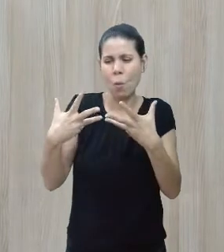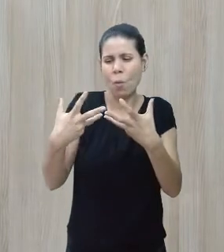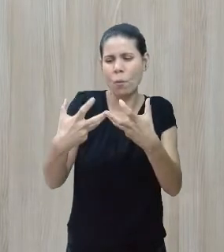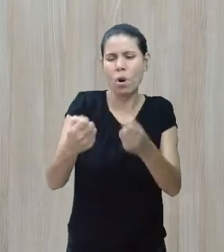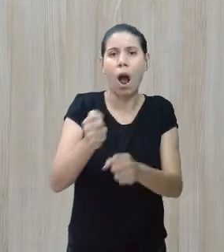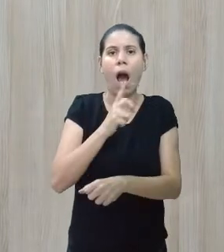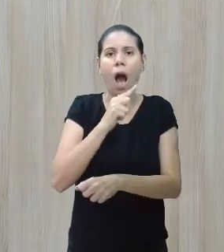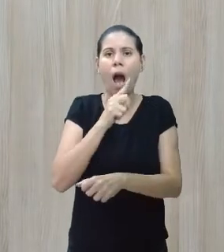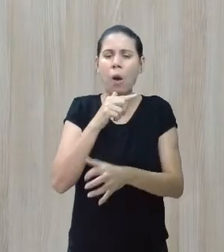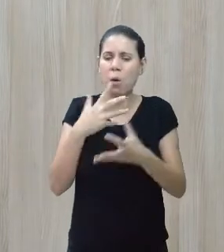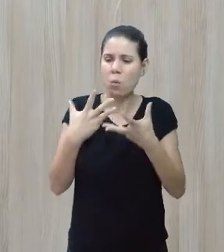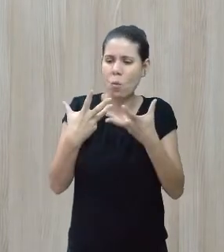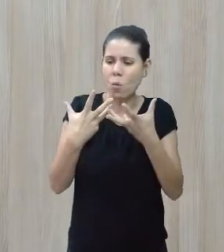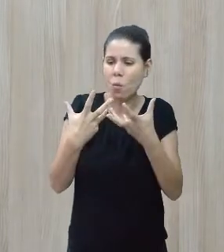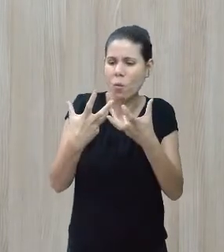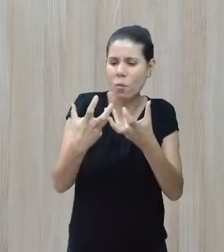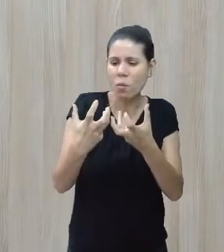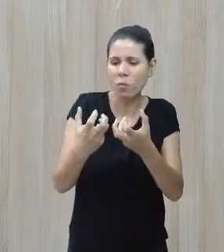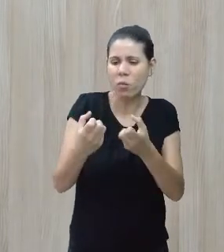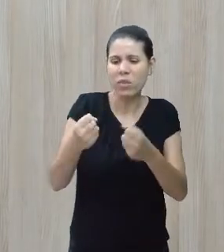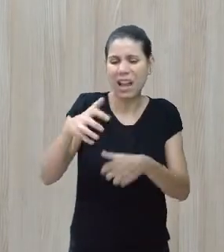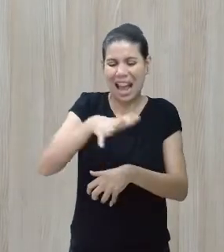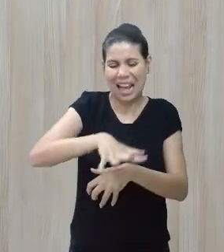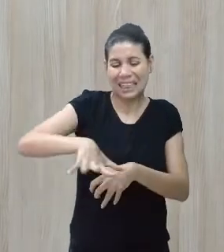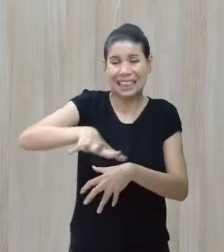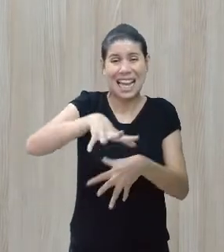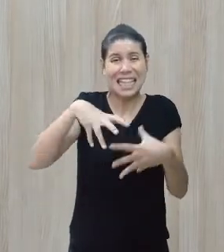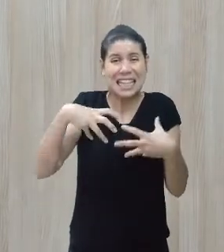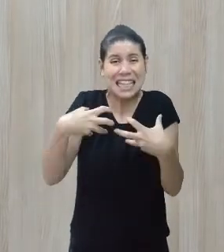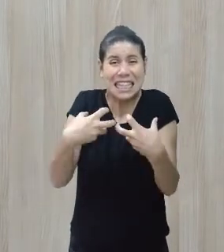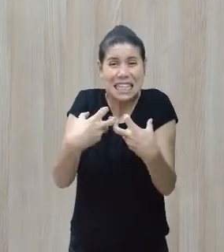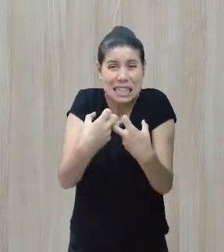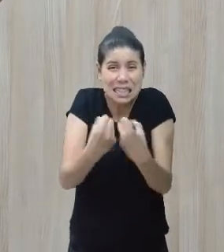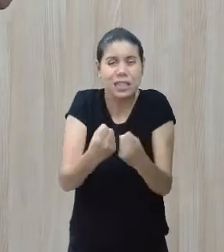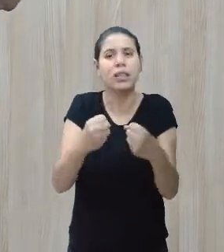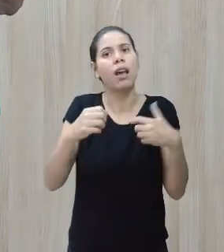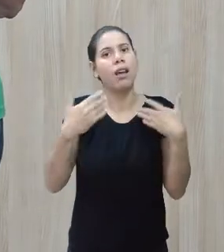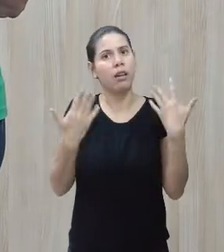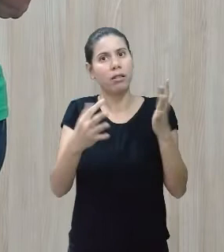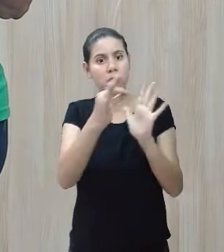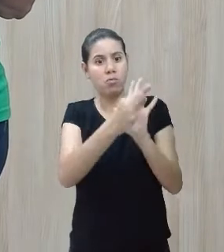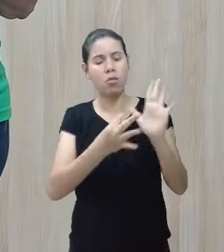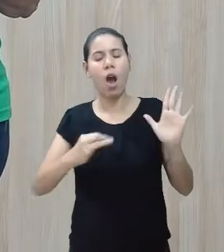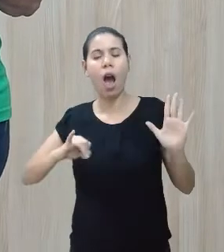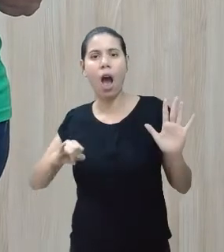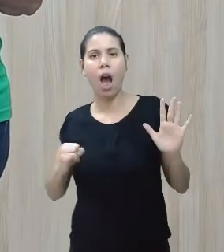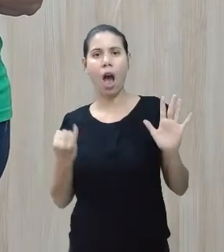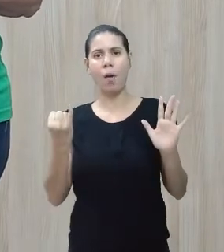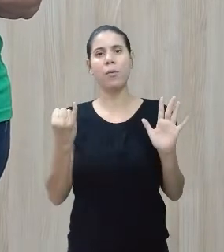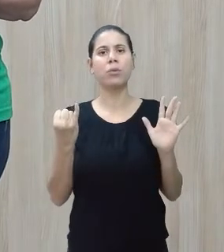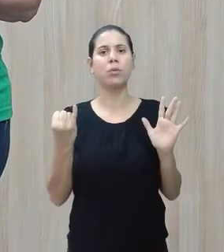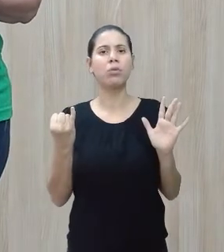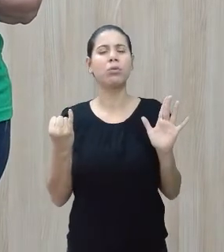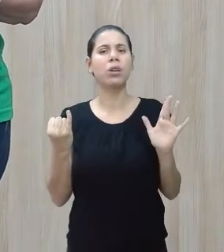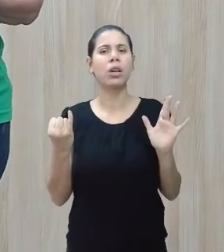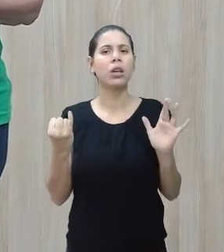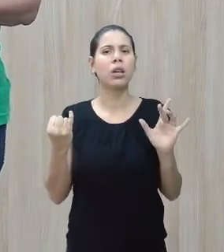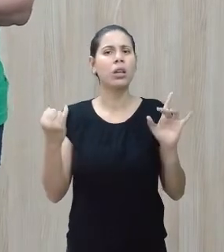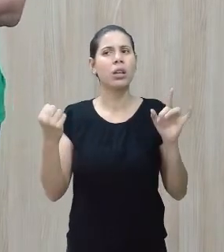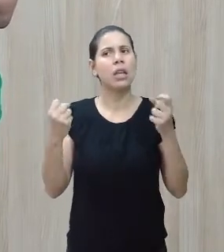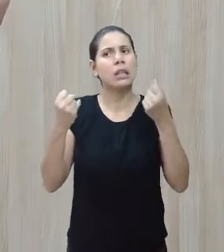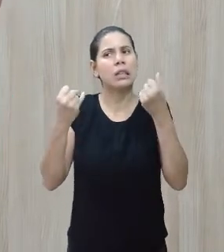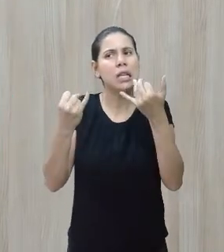então a terra estava toda rachada. Então, o autor, ele aproveita, não é? E ele vai falar um pouquinho,